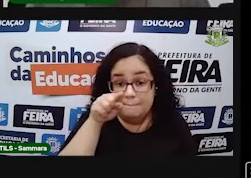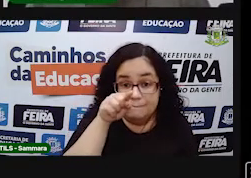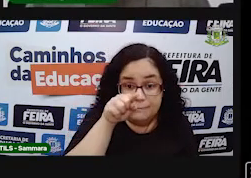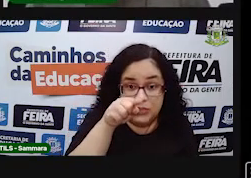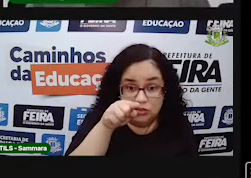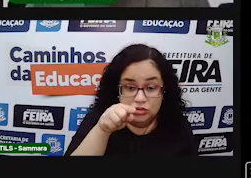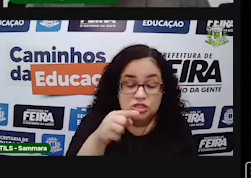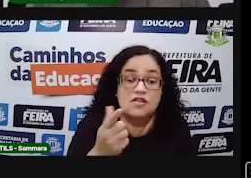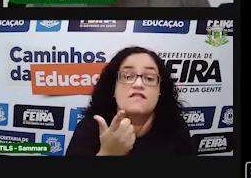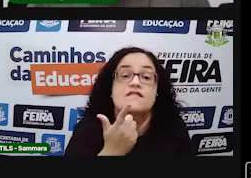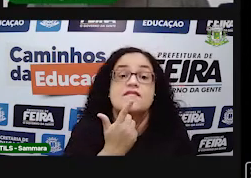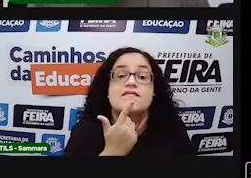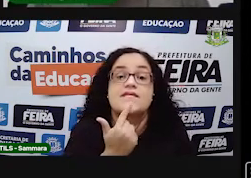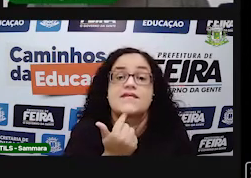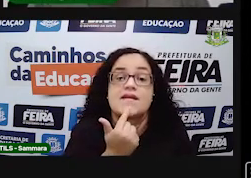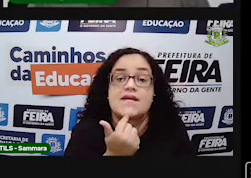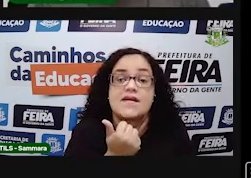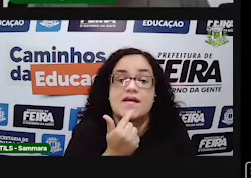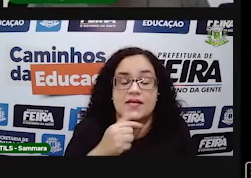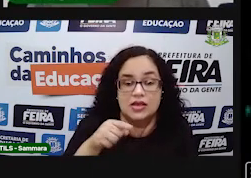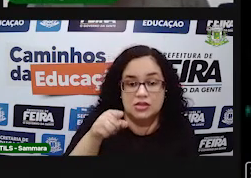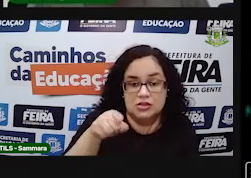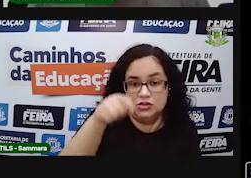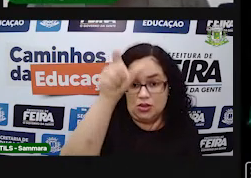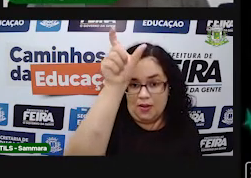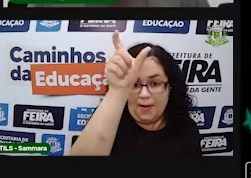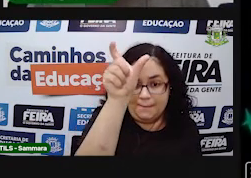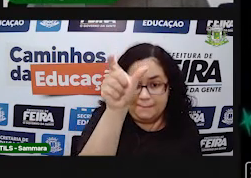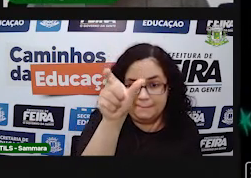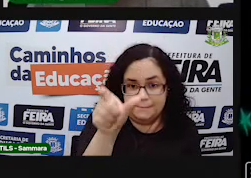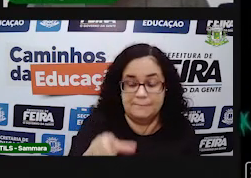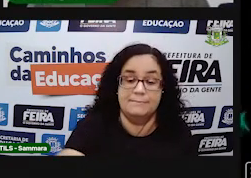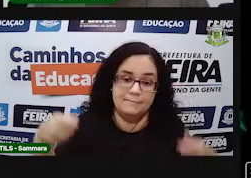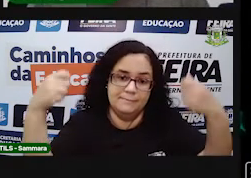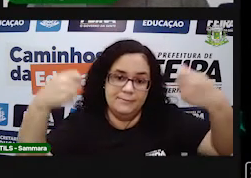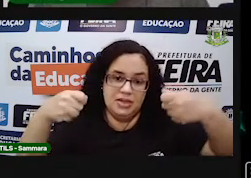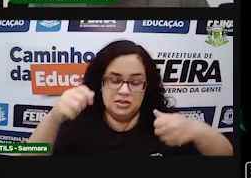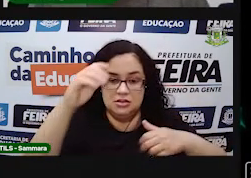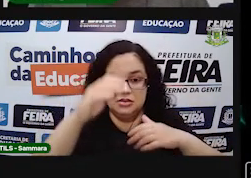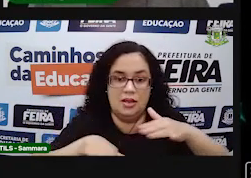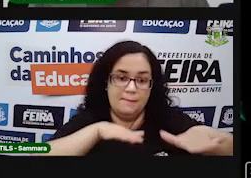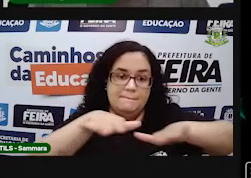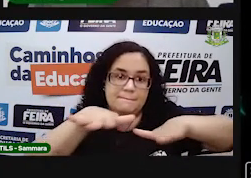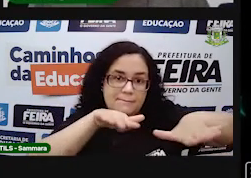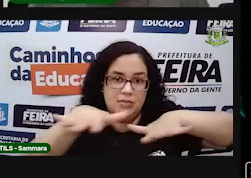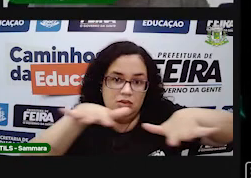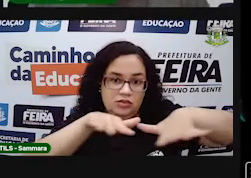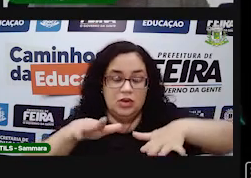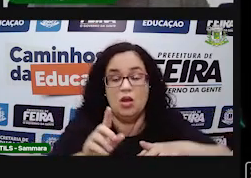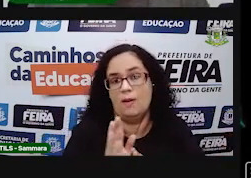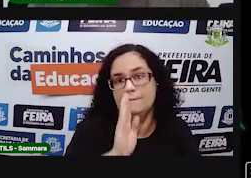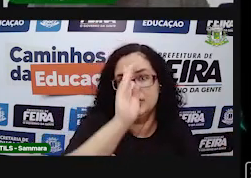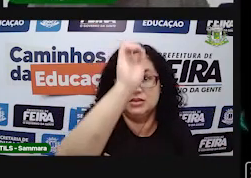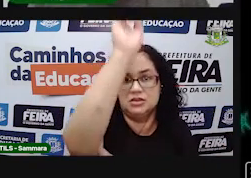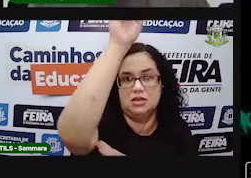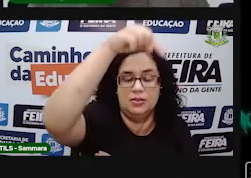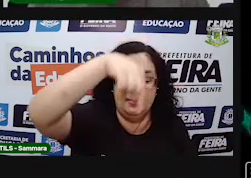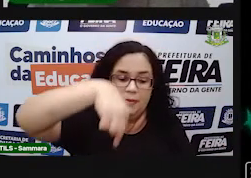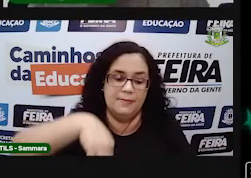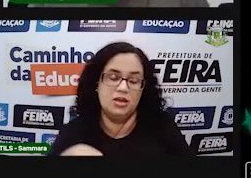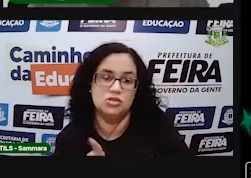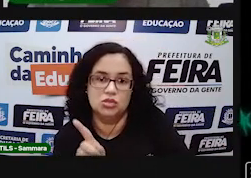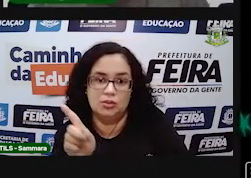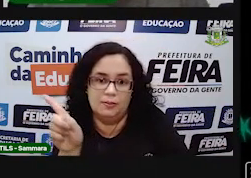Prontinho! Esse pontinho vermelho que está na tela é o seu personagem. Você precisa movimentar ele, ó, ou para cima, ou